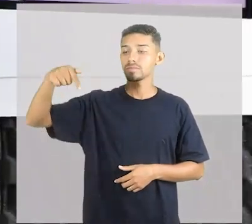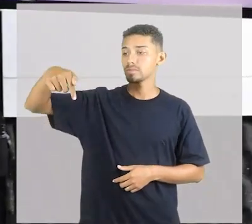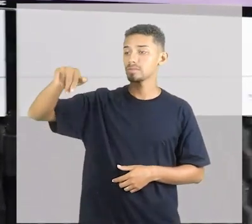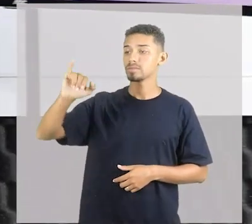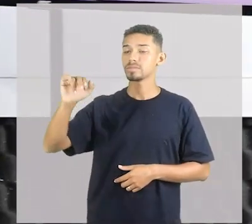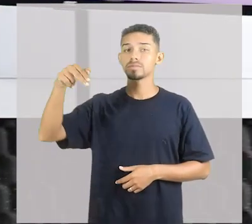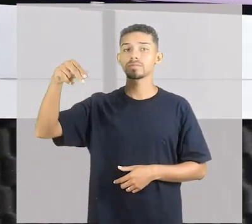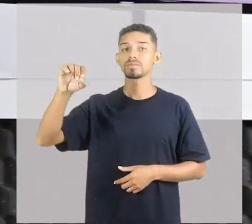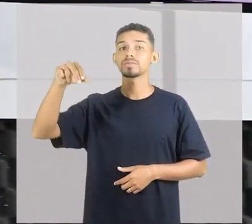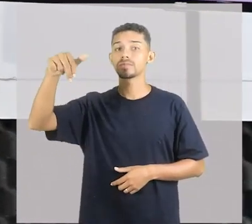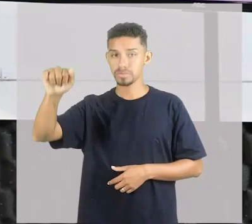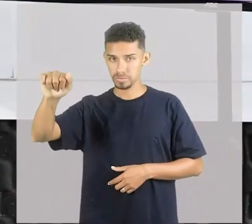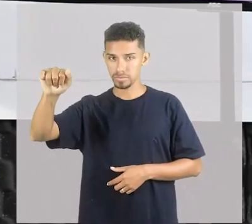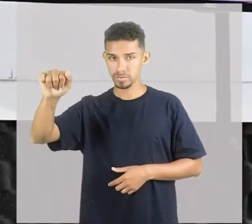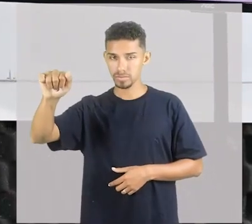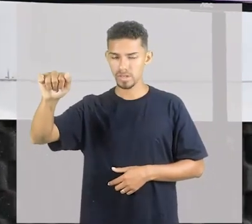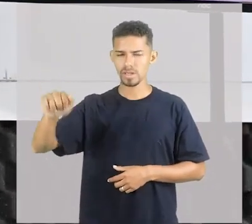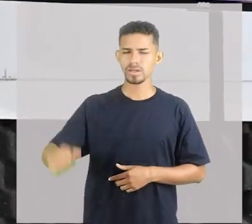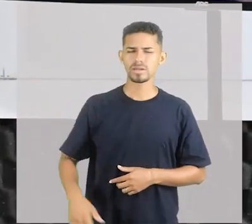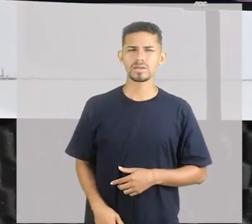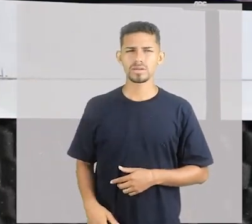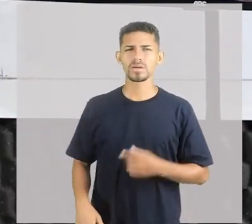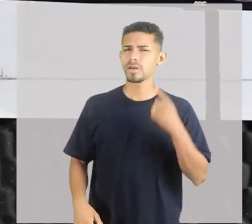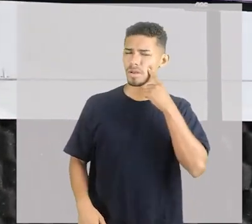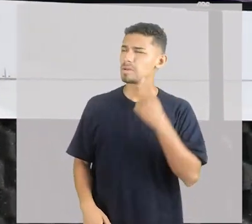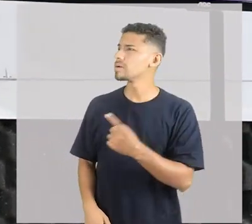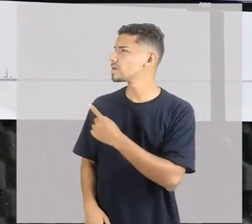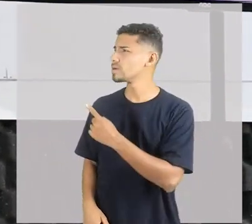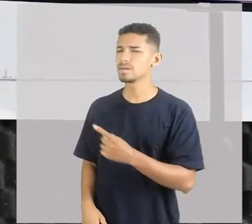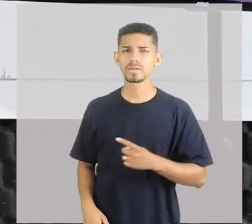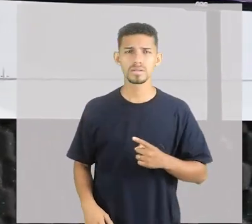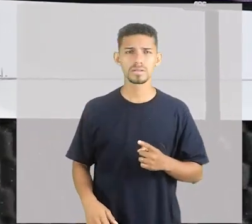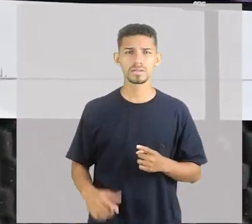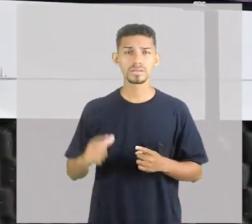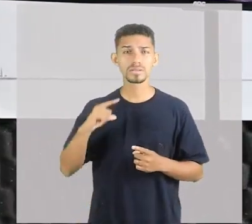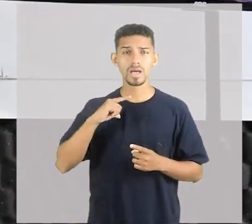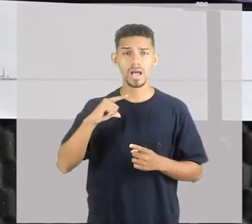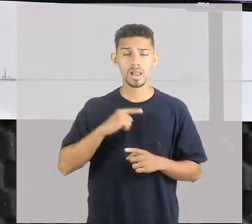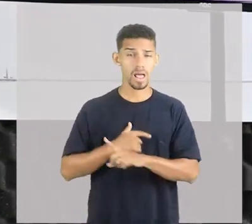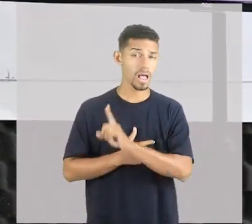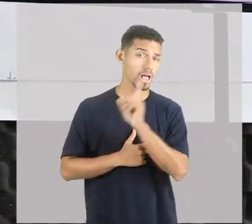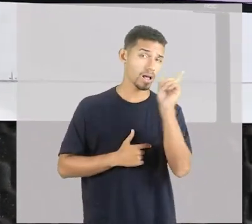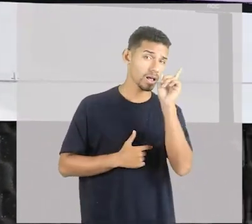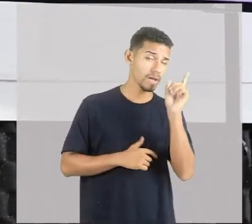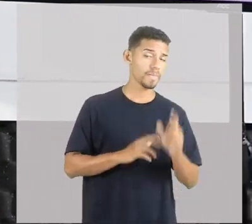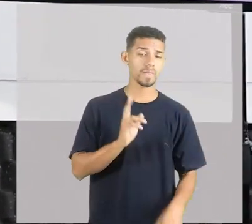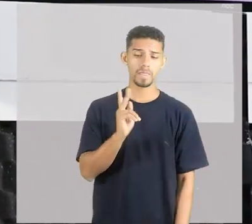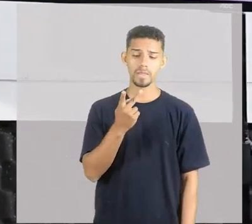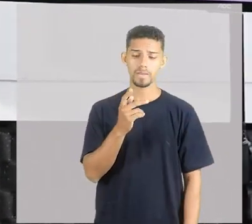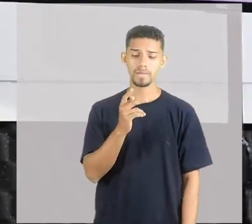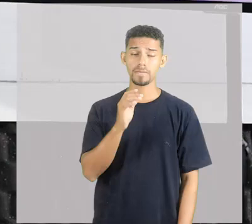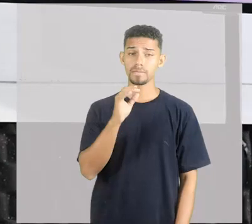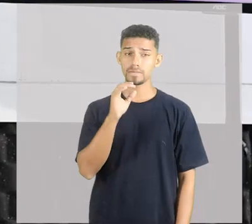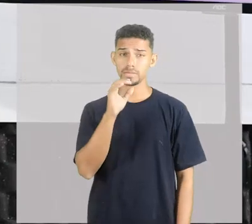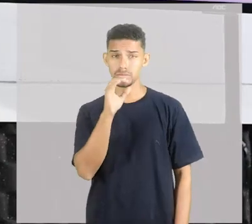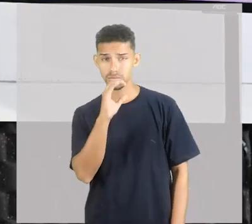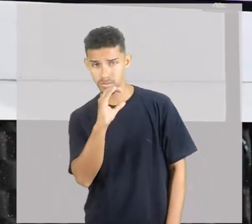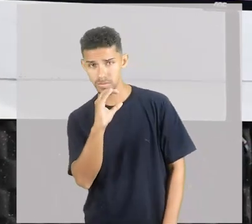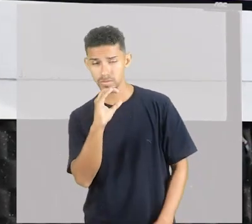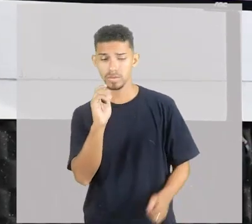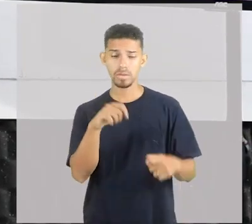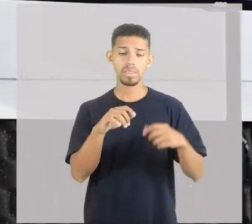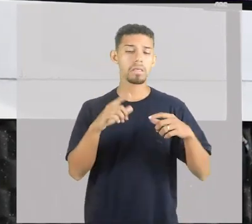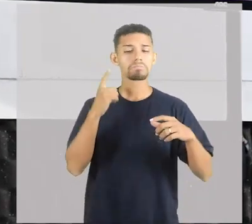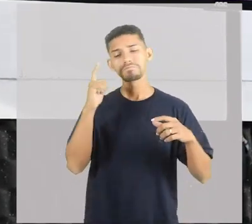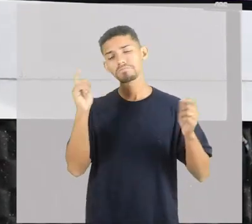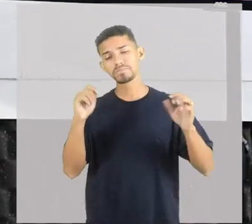Pessoal, vou só apagar aqui um pouquinho. Quando eu tenho aquela hidroxila, essa hidroxila pode estar em algumas posições no